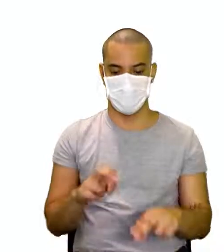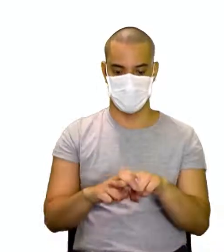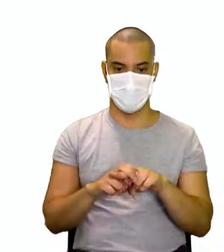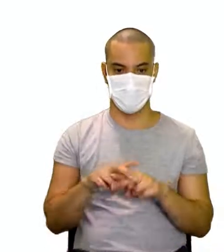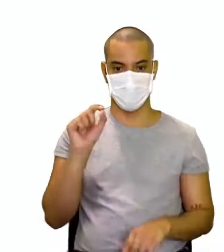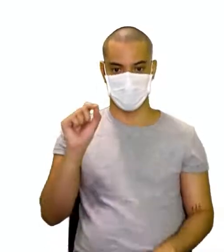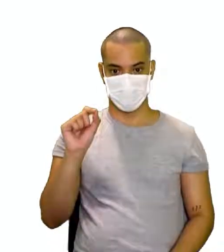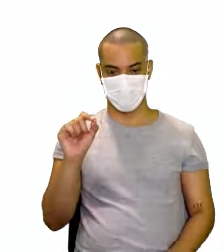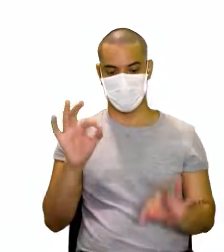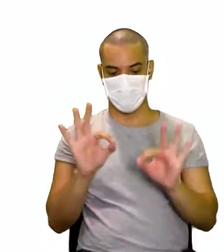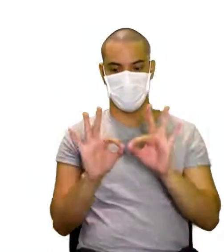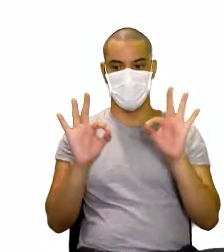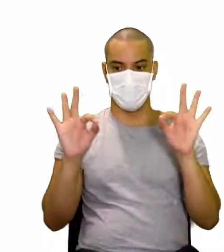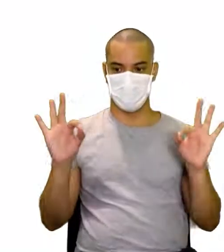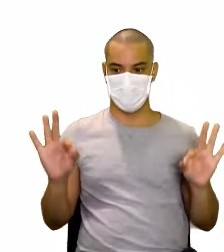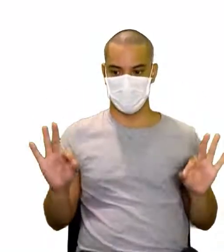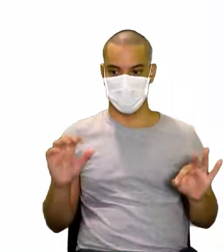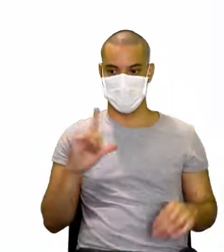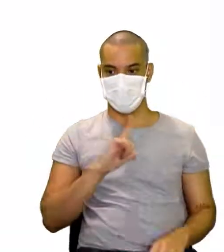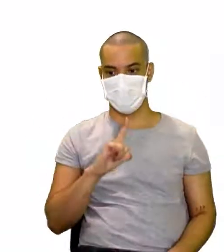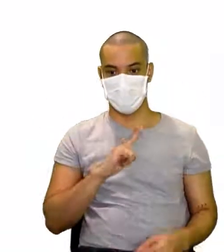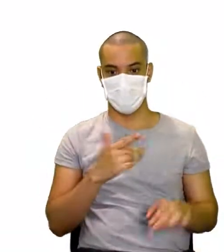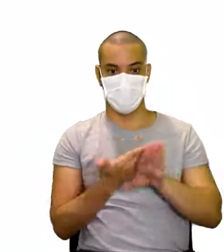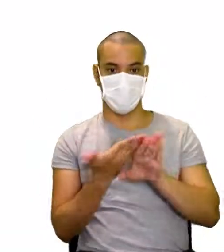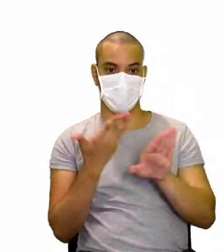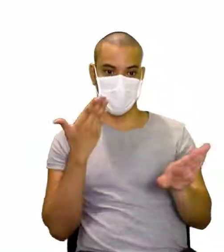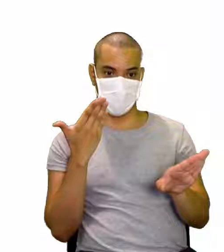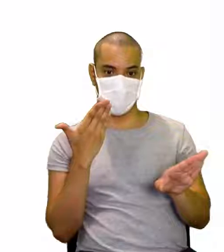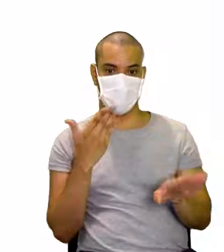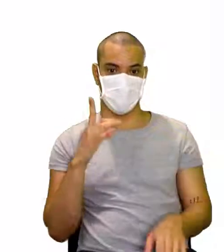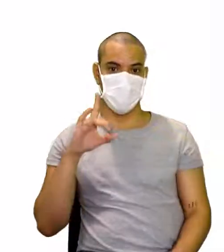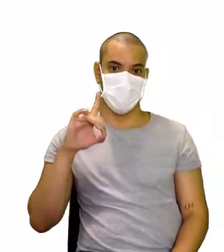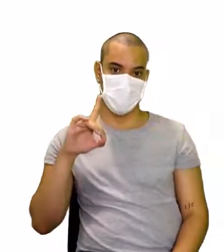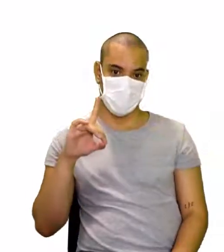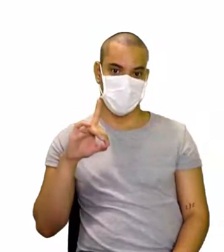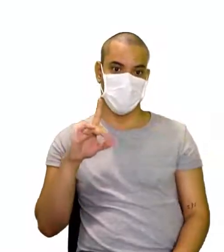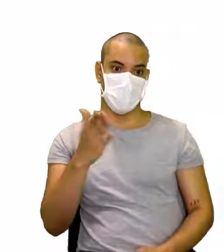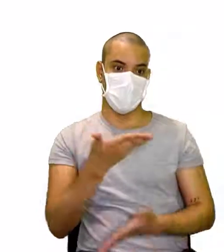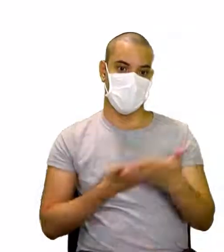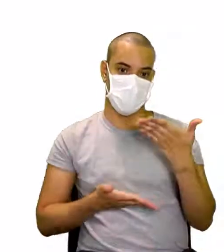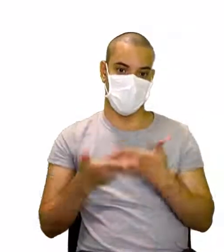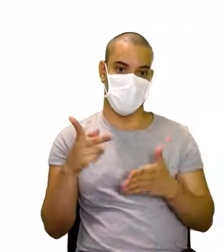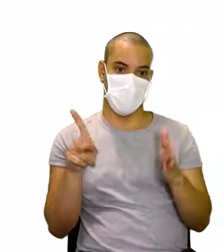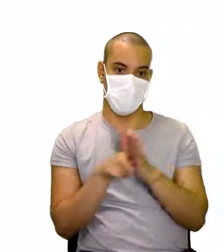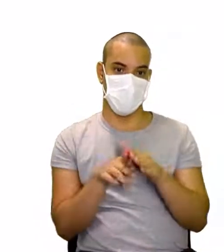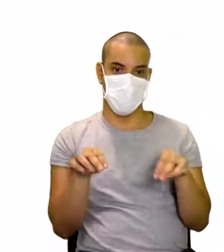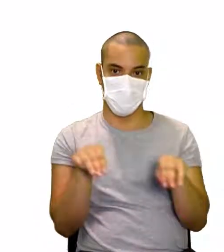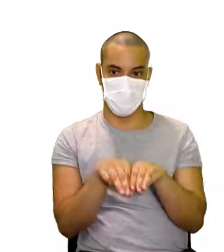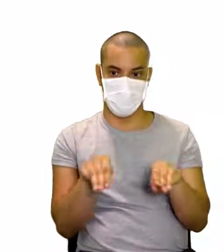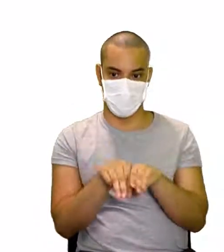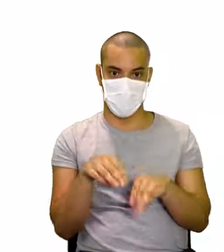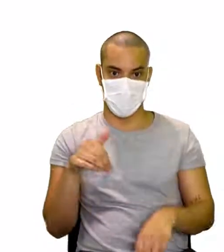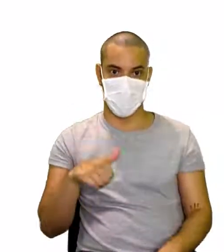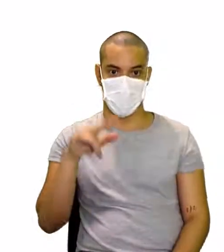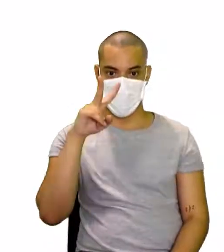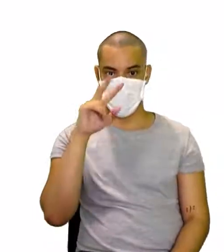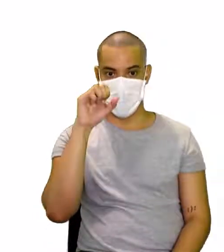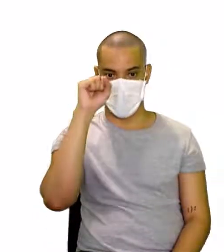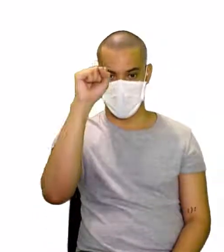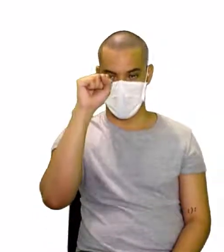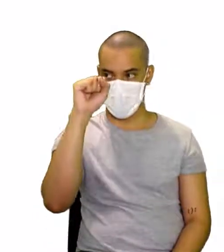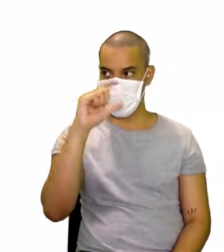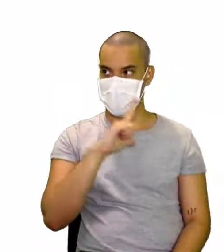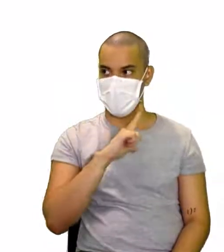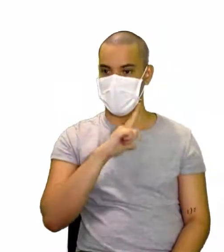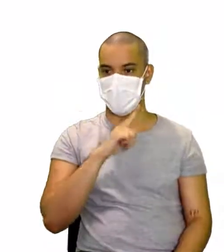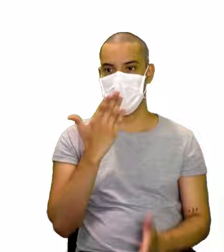meus ímãs estão separados por uma distância d, a interação magnética, que é a força de atração, que